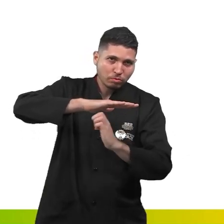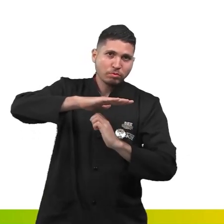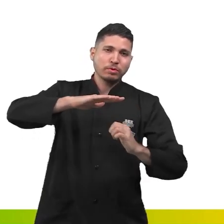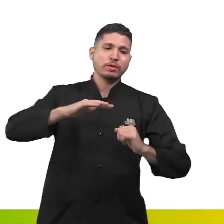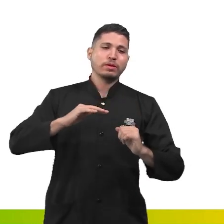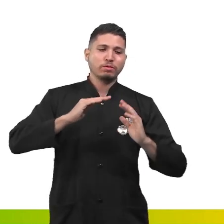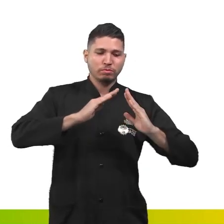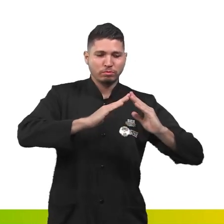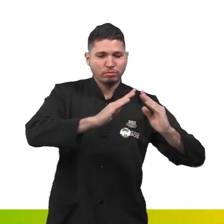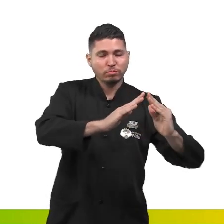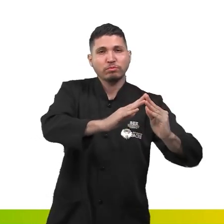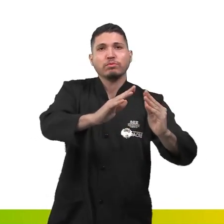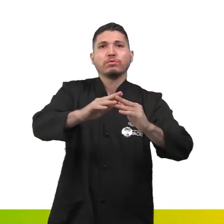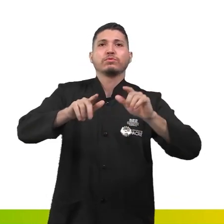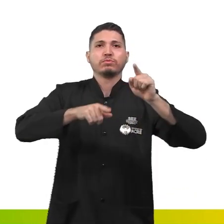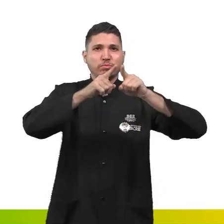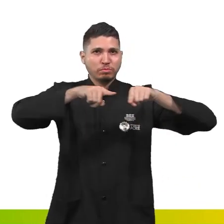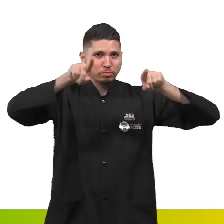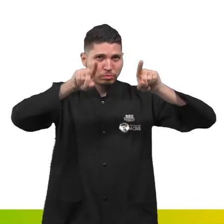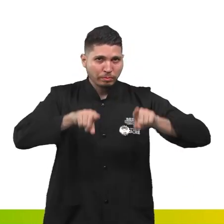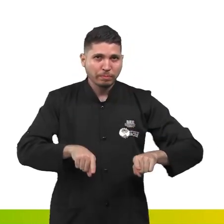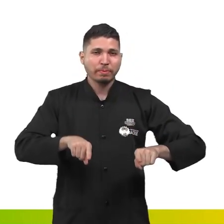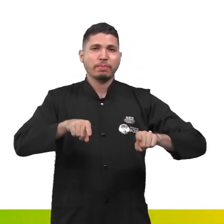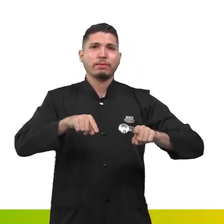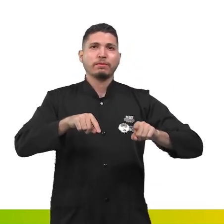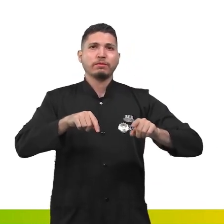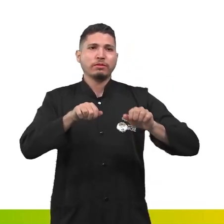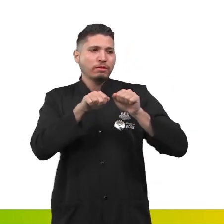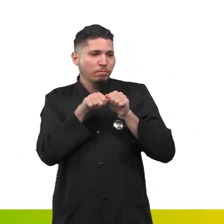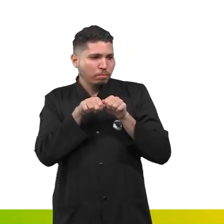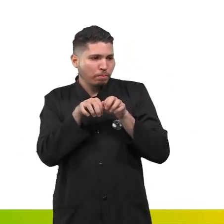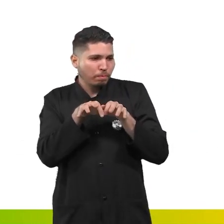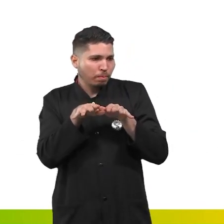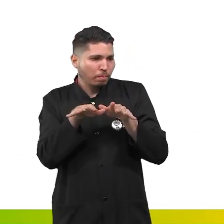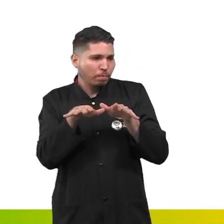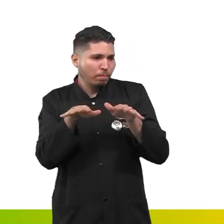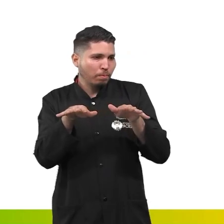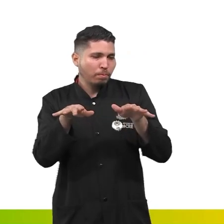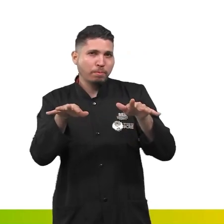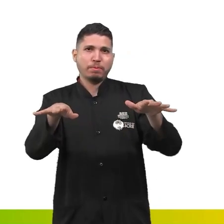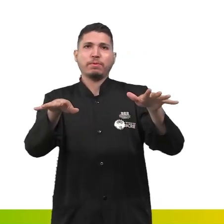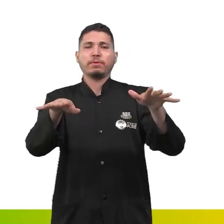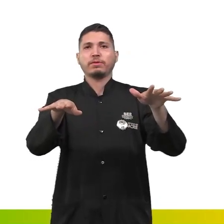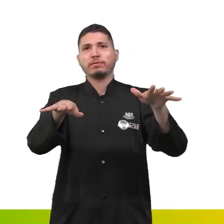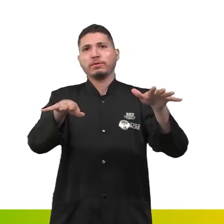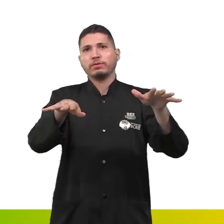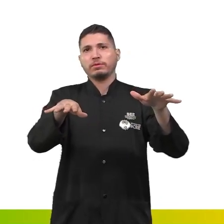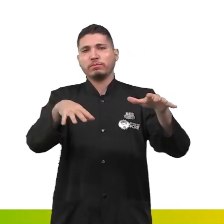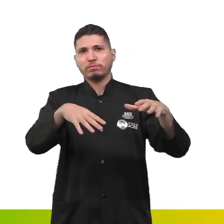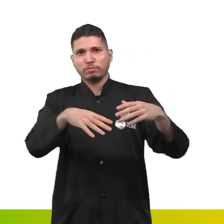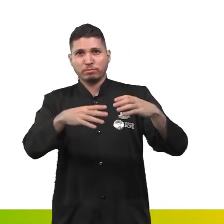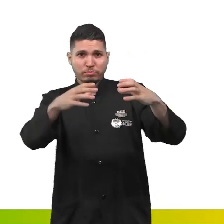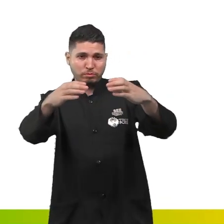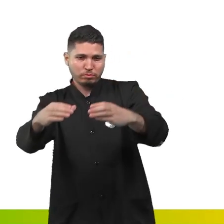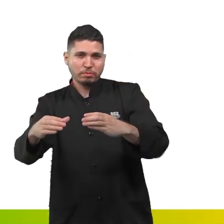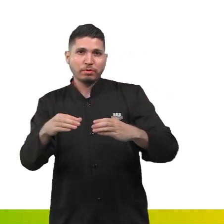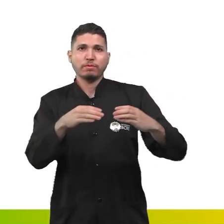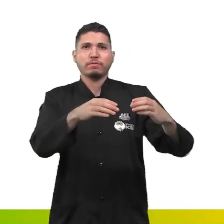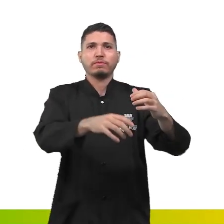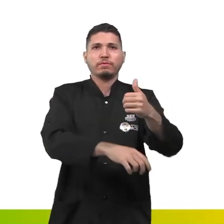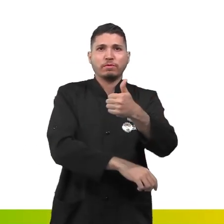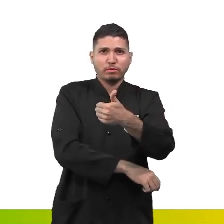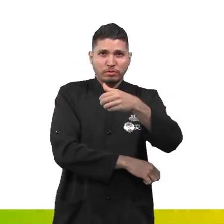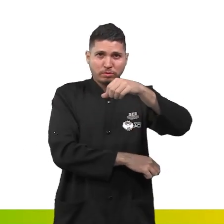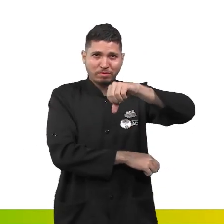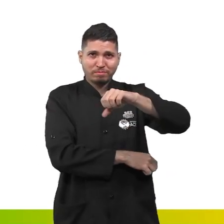dos funcionários, e chega até uma cidade próxima. Nós temos aí, pessoal, 19 mortos